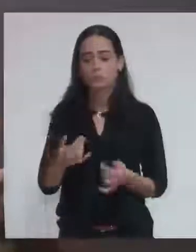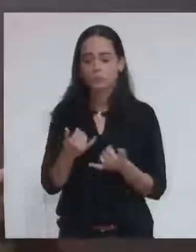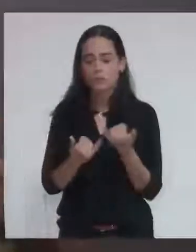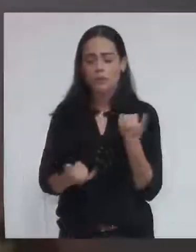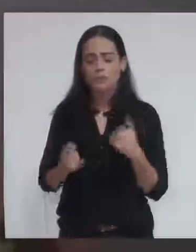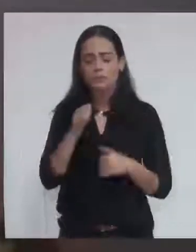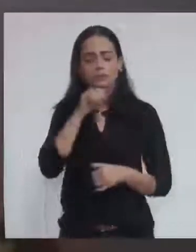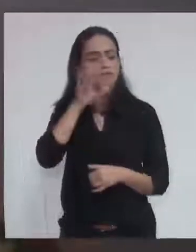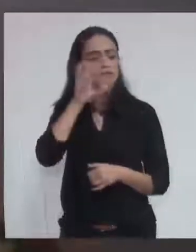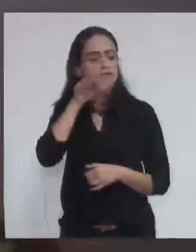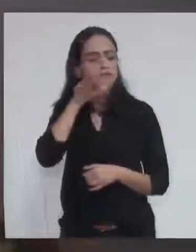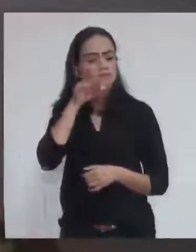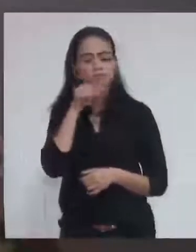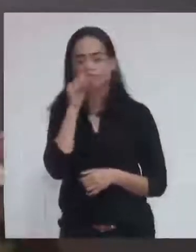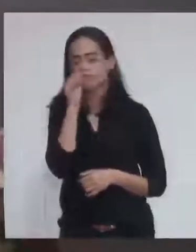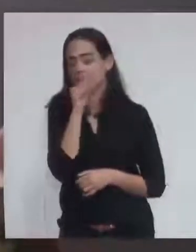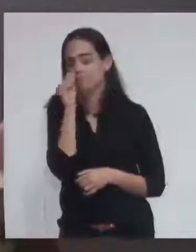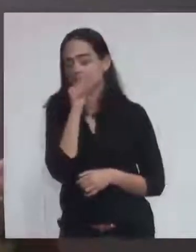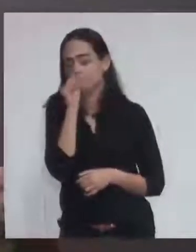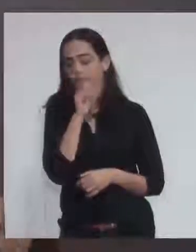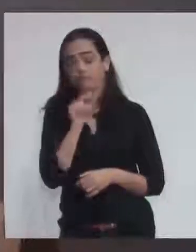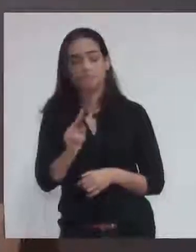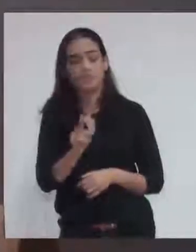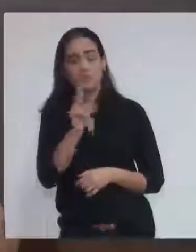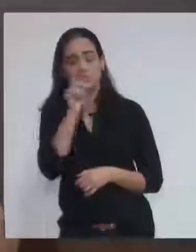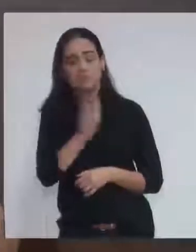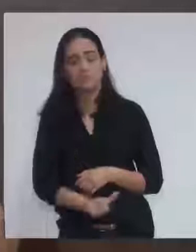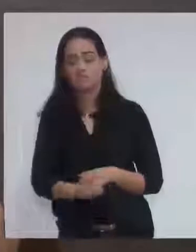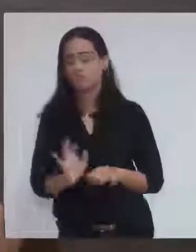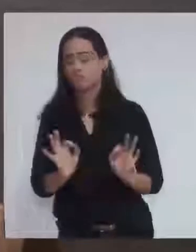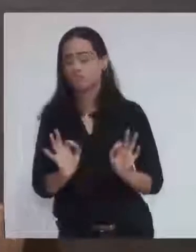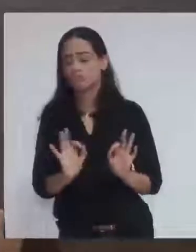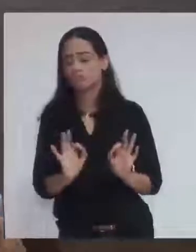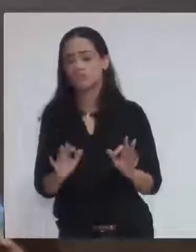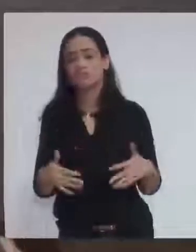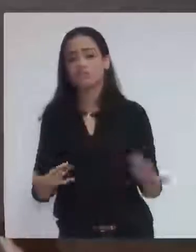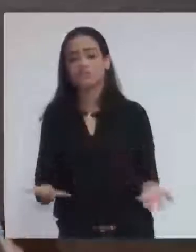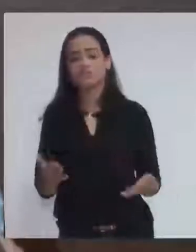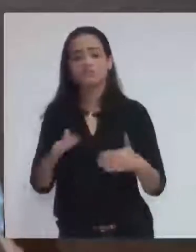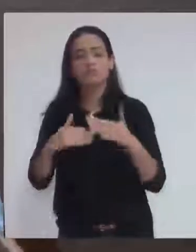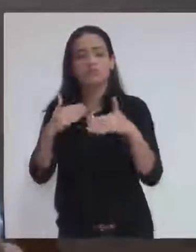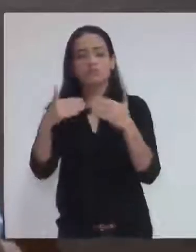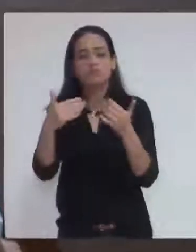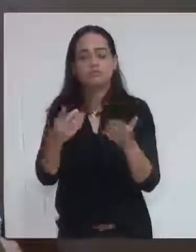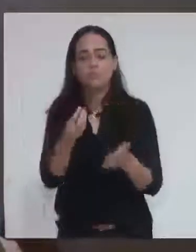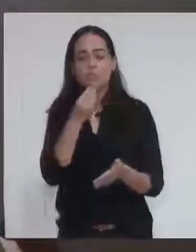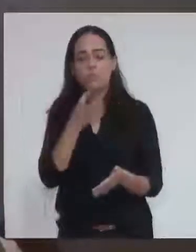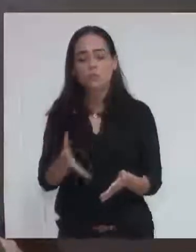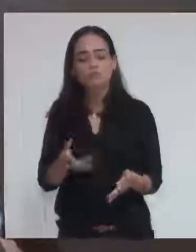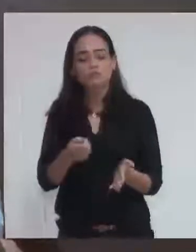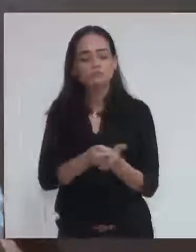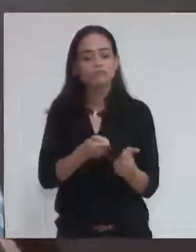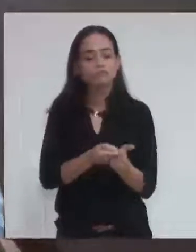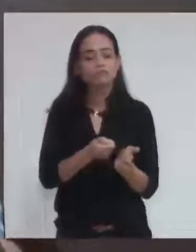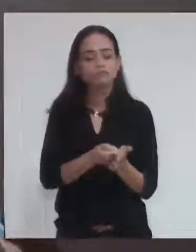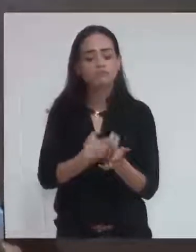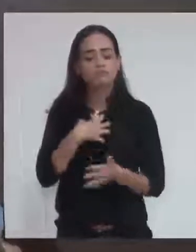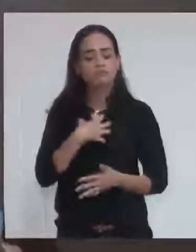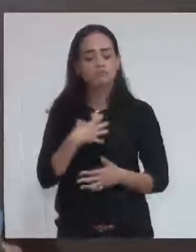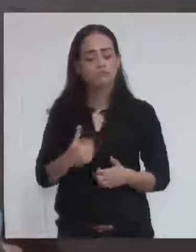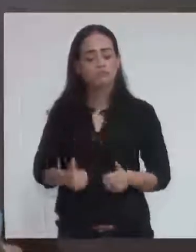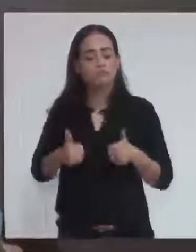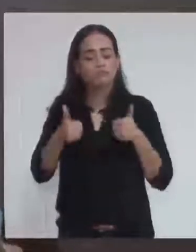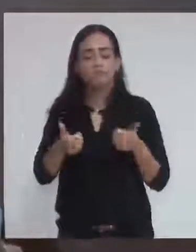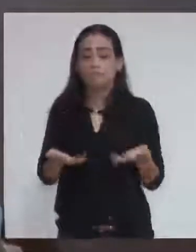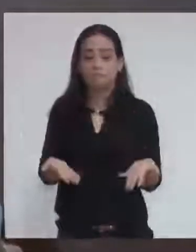descrédito, quando você não valoriza o seu funcionário, como é que você vai exigir uma boa atitude desse funcionário? As